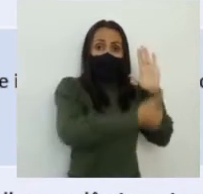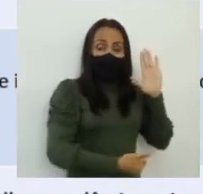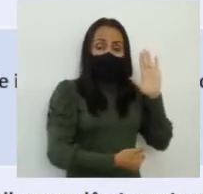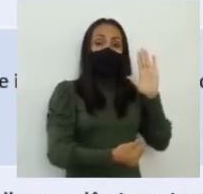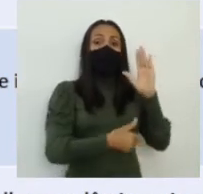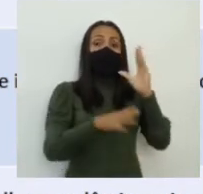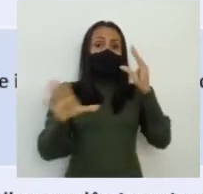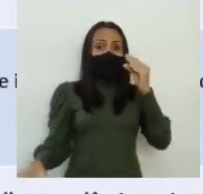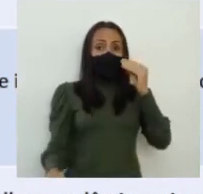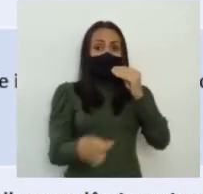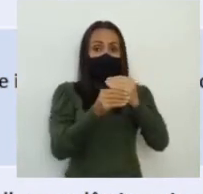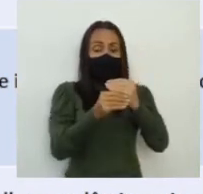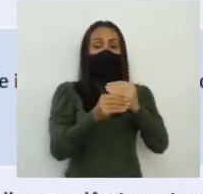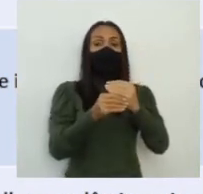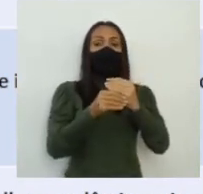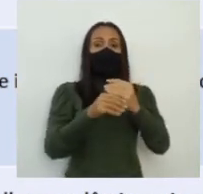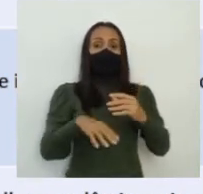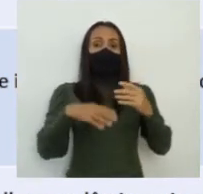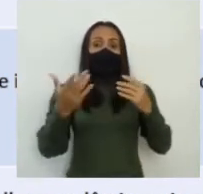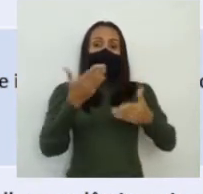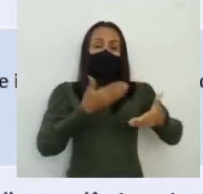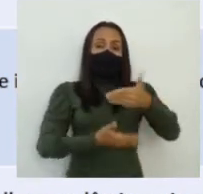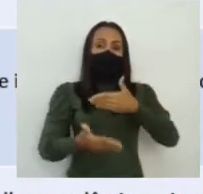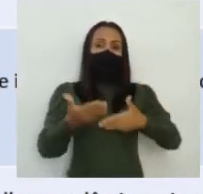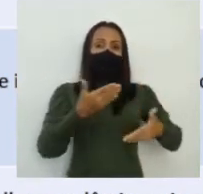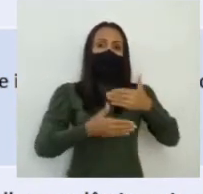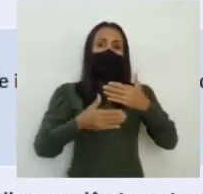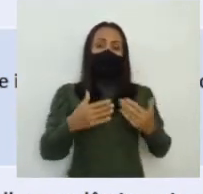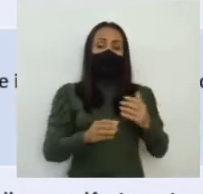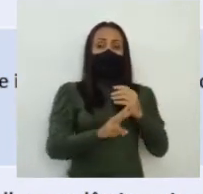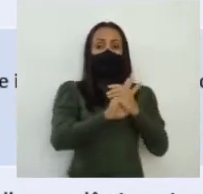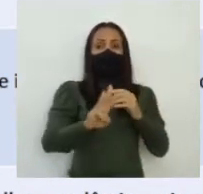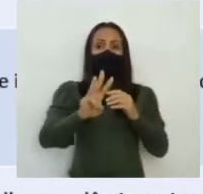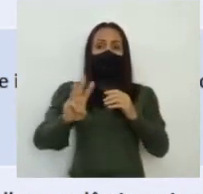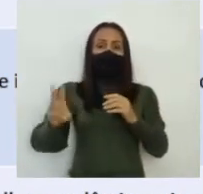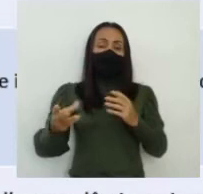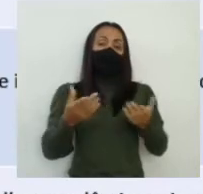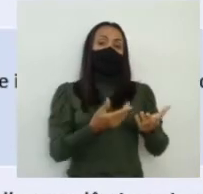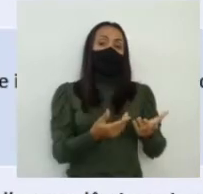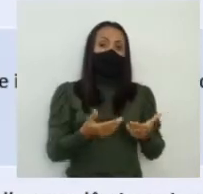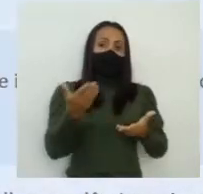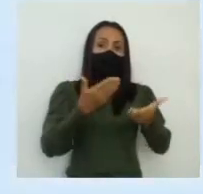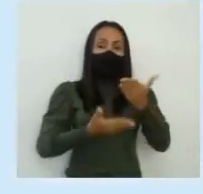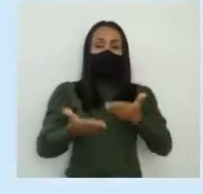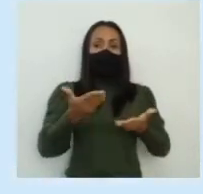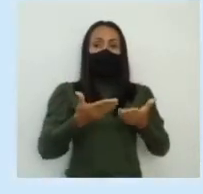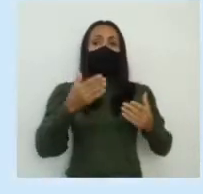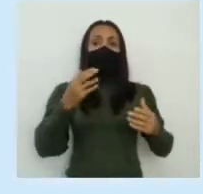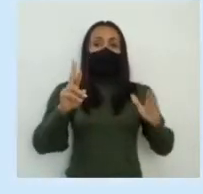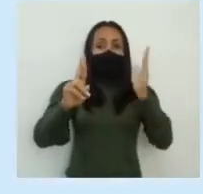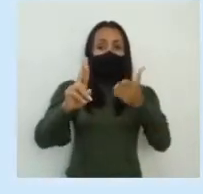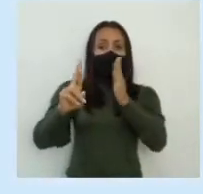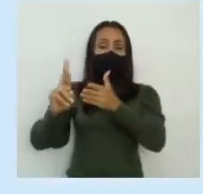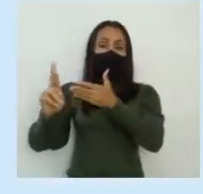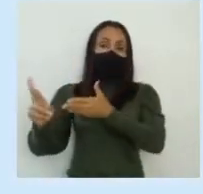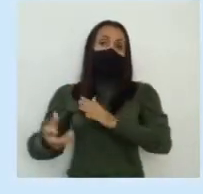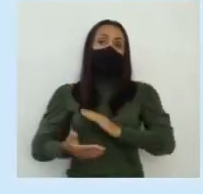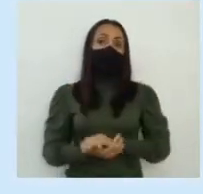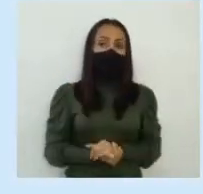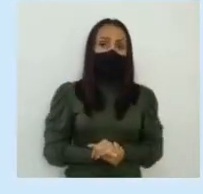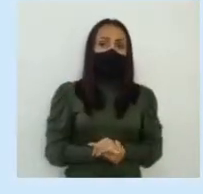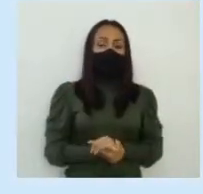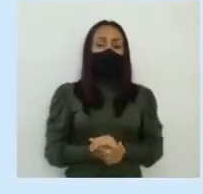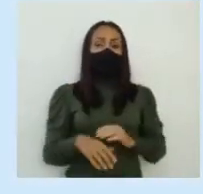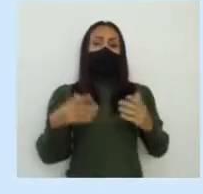aquisições, relações de website e serviço de referência. Gente, vocês passaram agorinha, há pouco tempo,